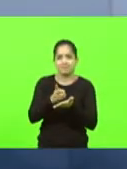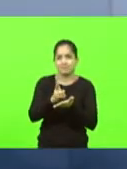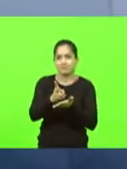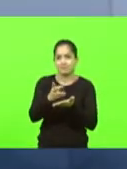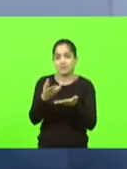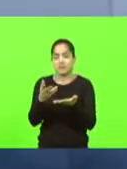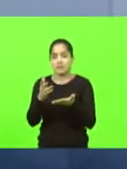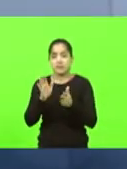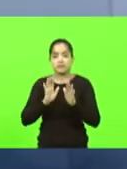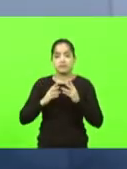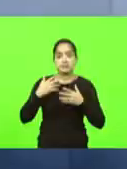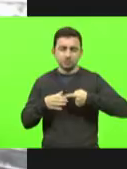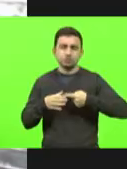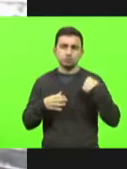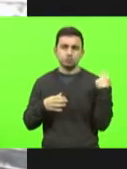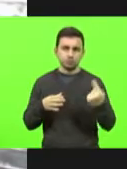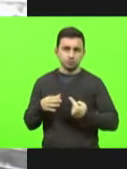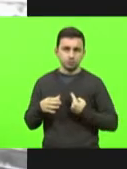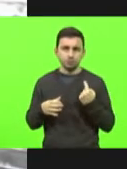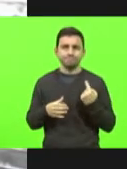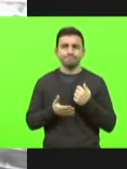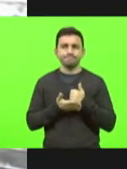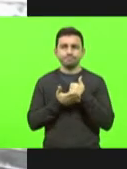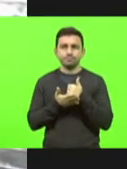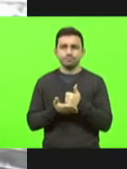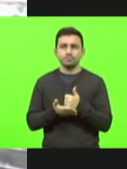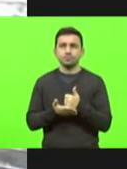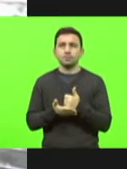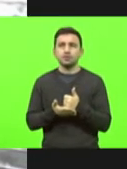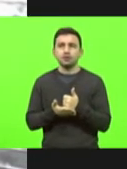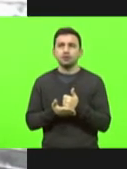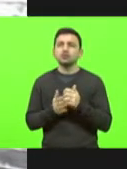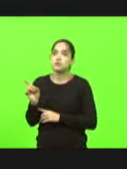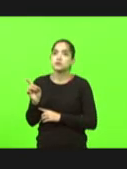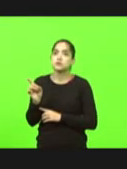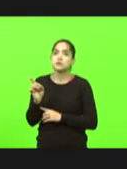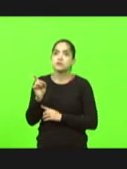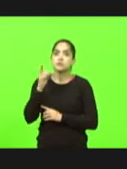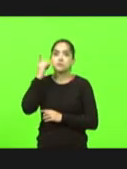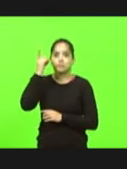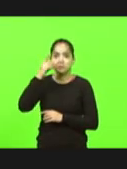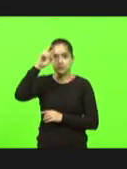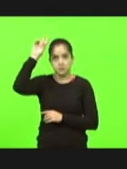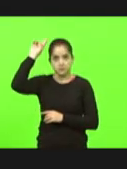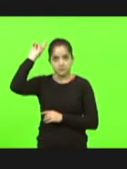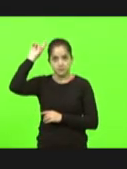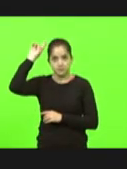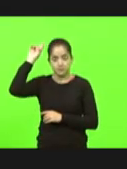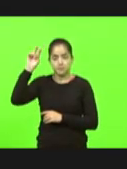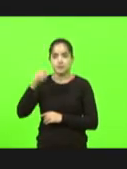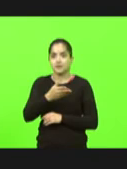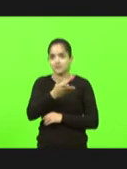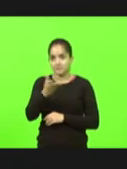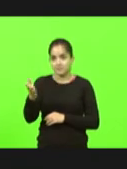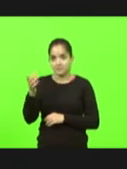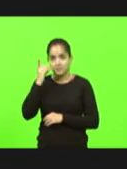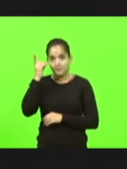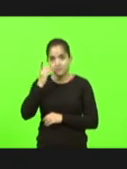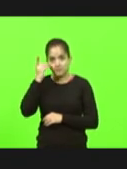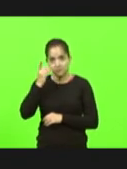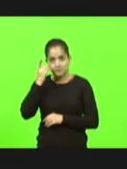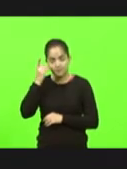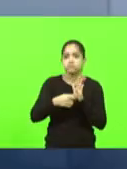de 2020, neste ano, o evento também será realizado de forma virtual nos dias 21, 22 e